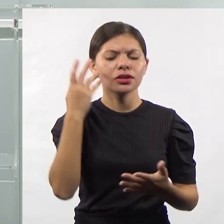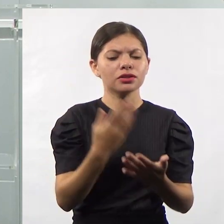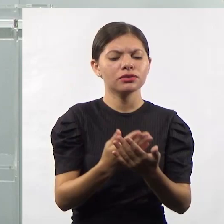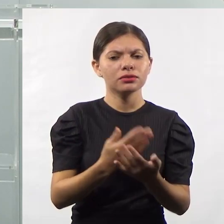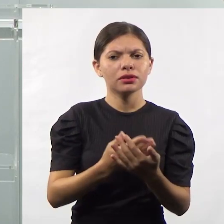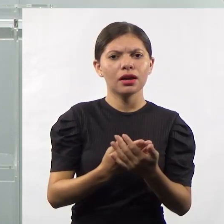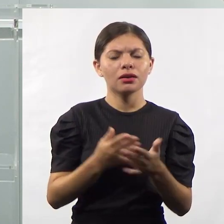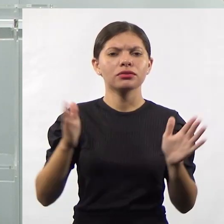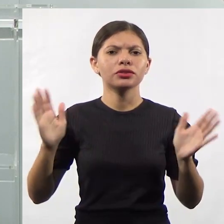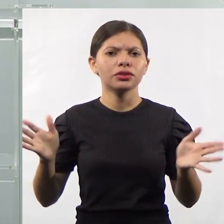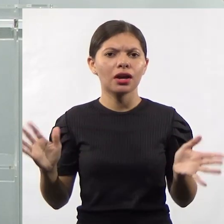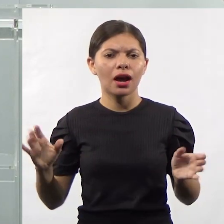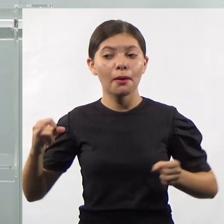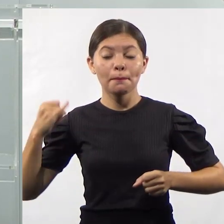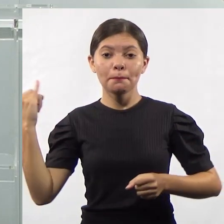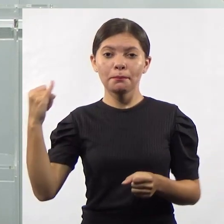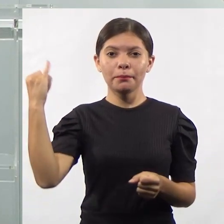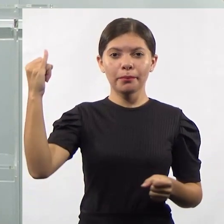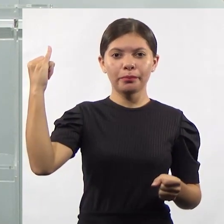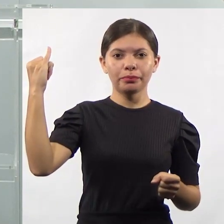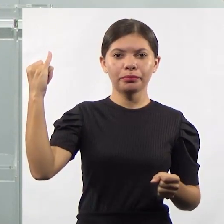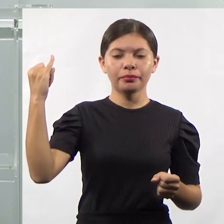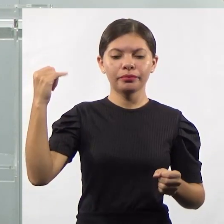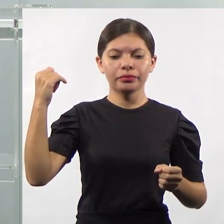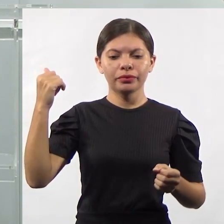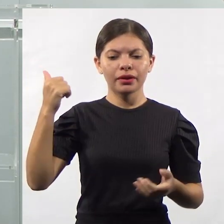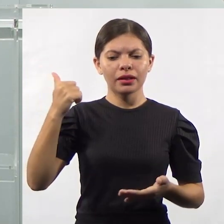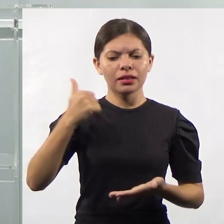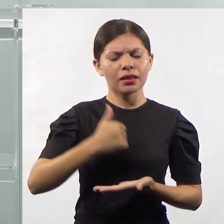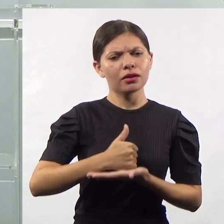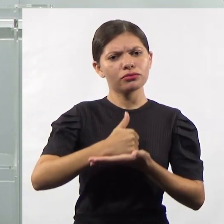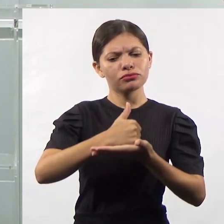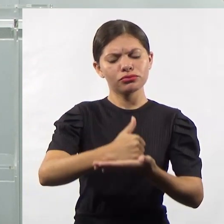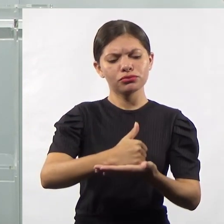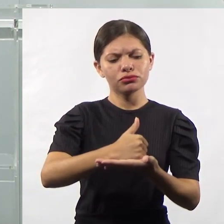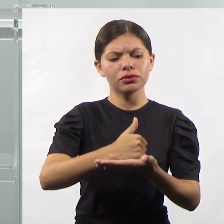escola, a importância da contribuição dessa escola para